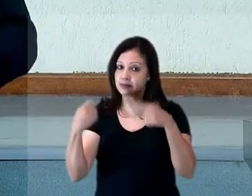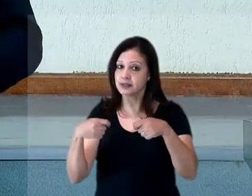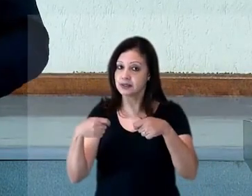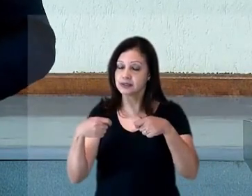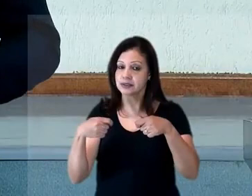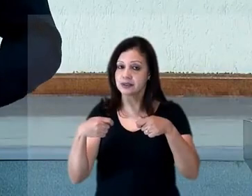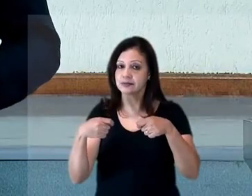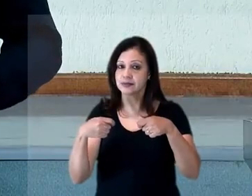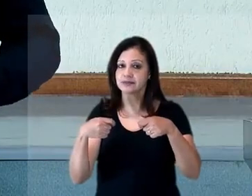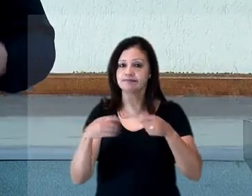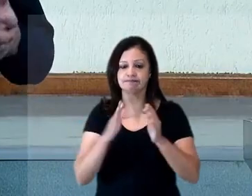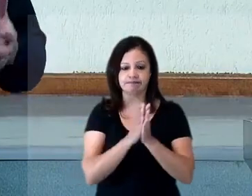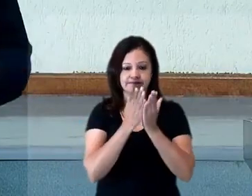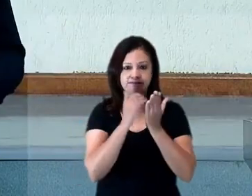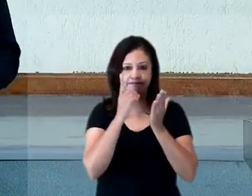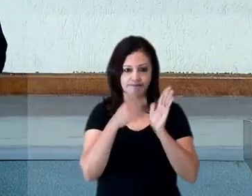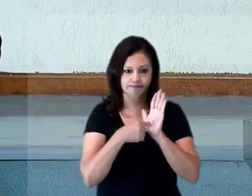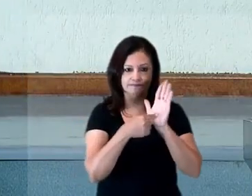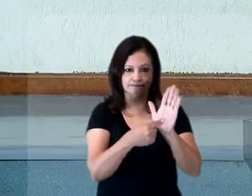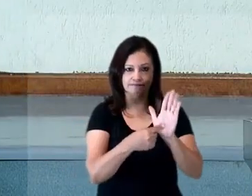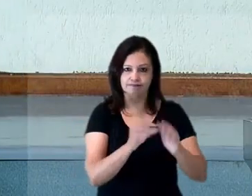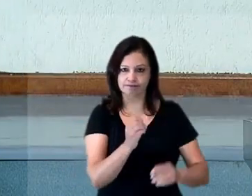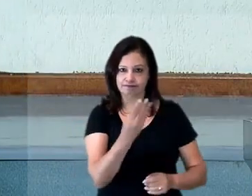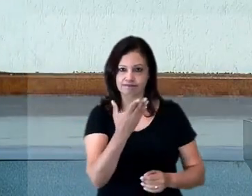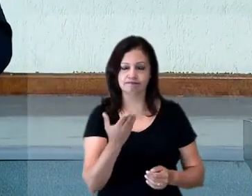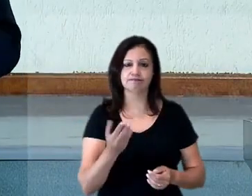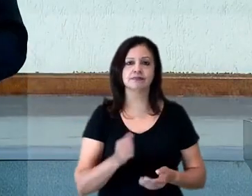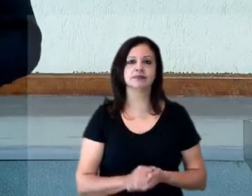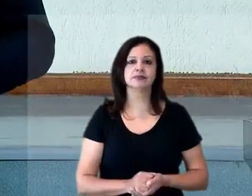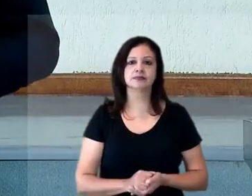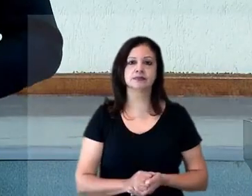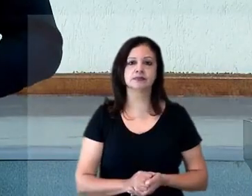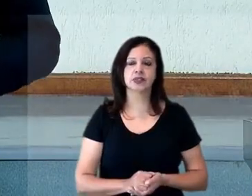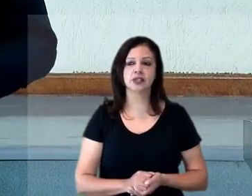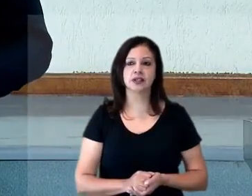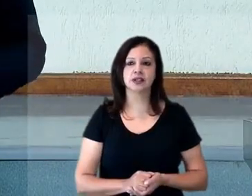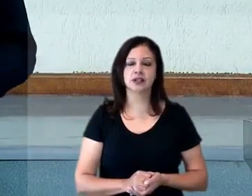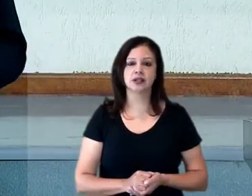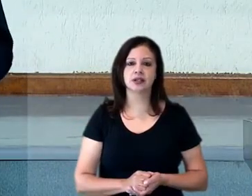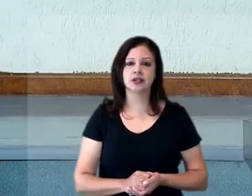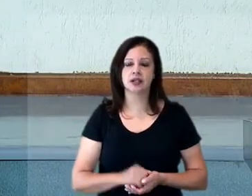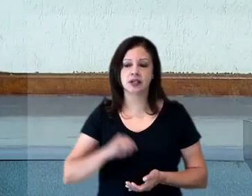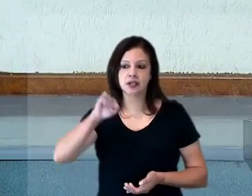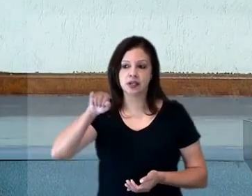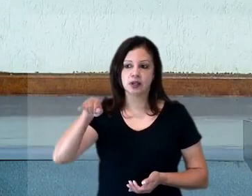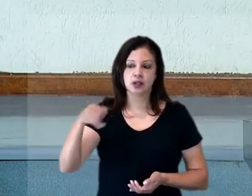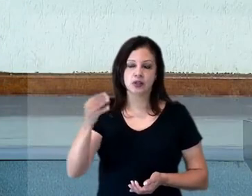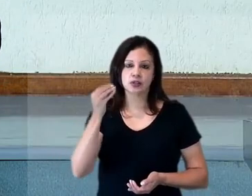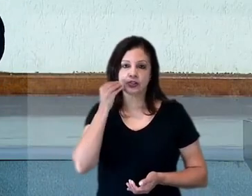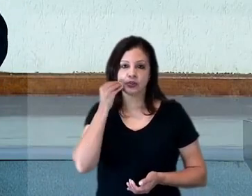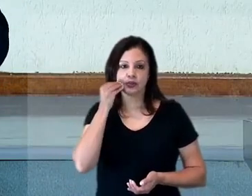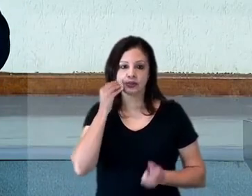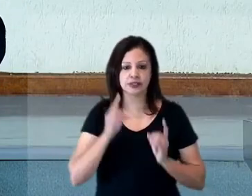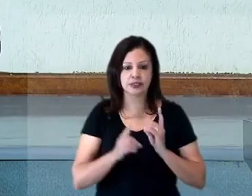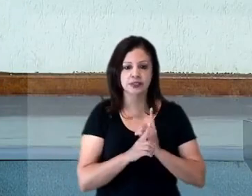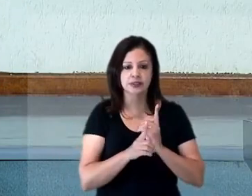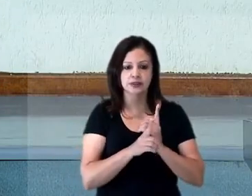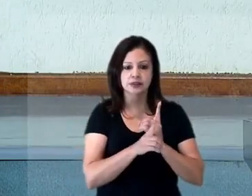que nós vemos nessa passagem entre Judas e os discípulos deveriam fazer de